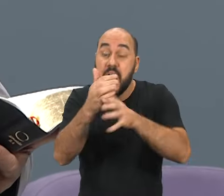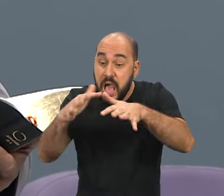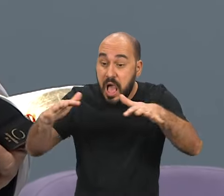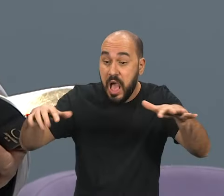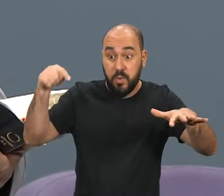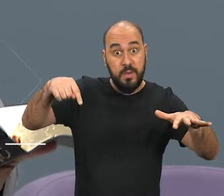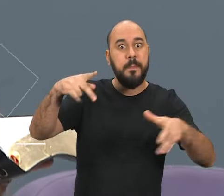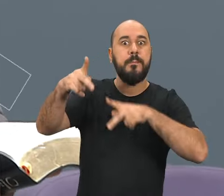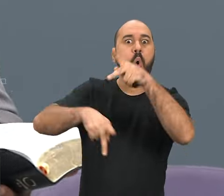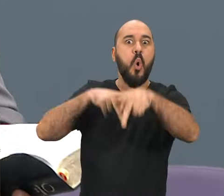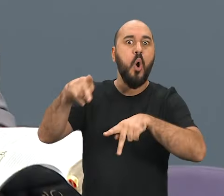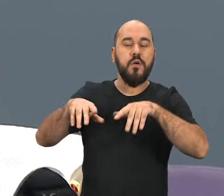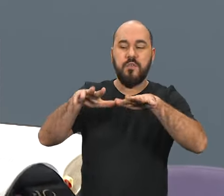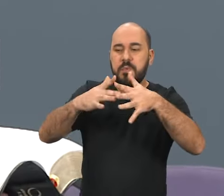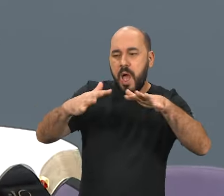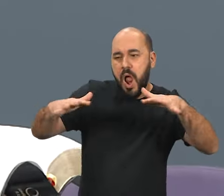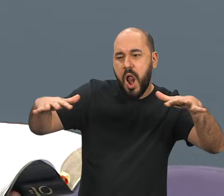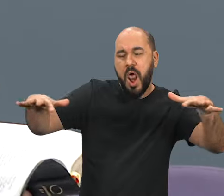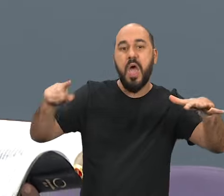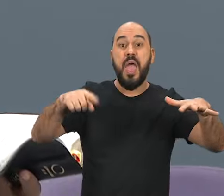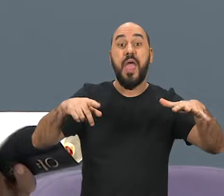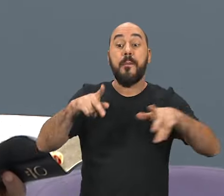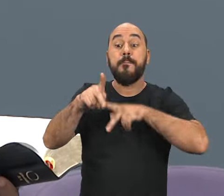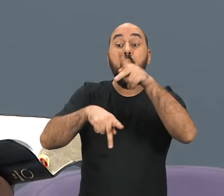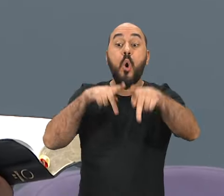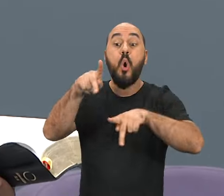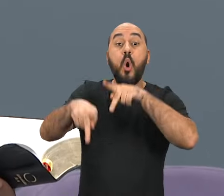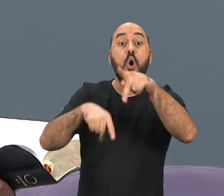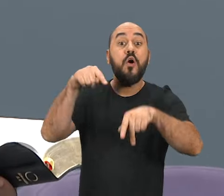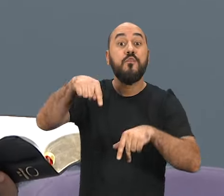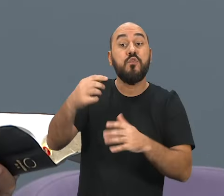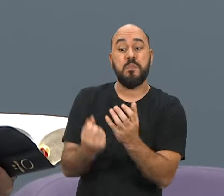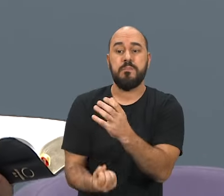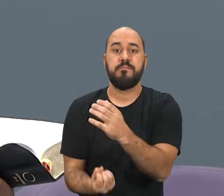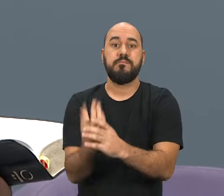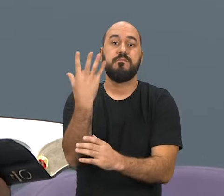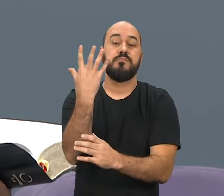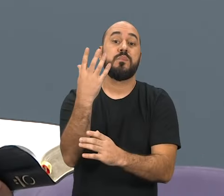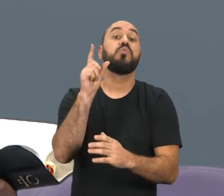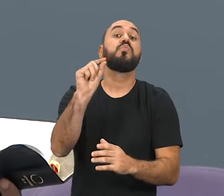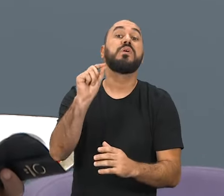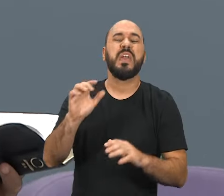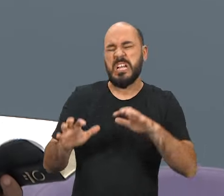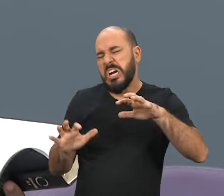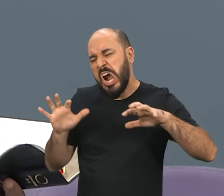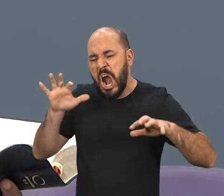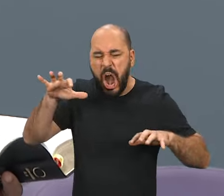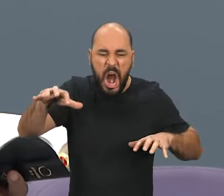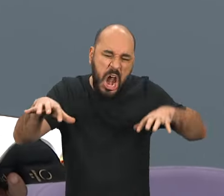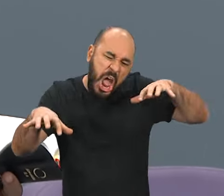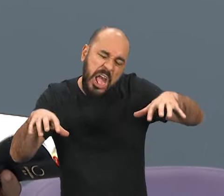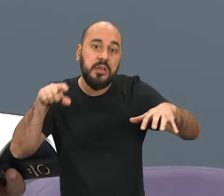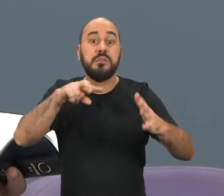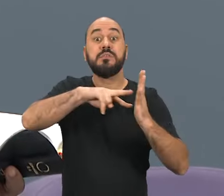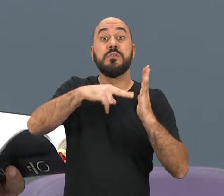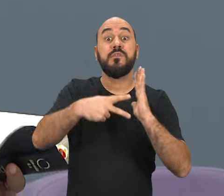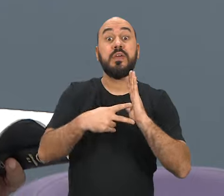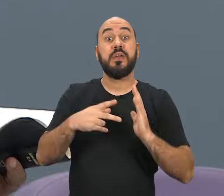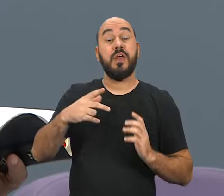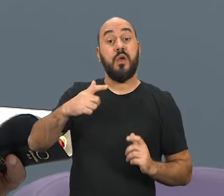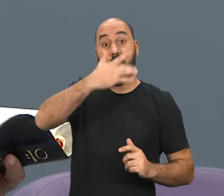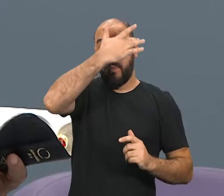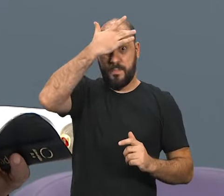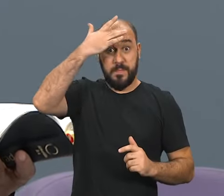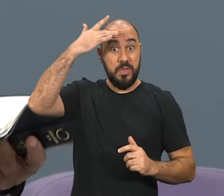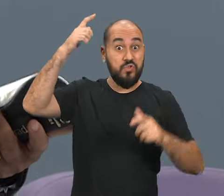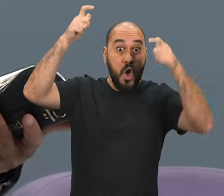uma besta, está dizendo assim, eu vi surgir do meio do povo um poder, um reino poderoso.